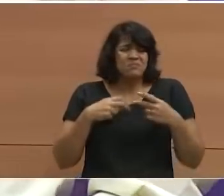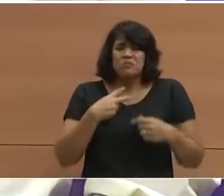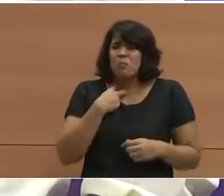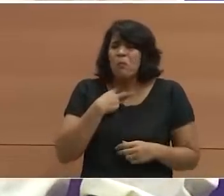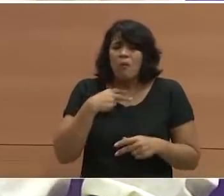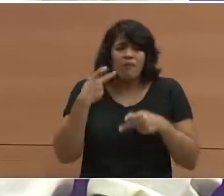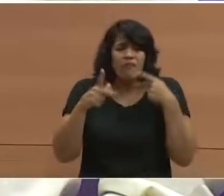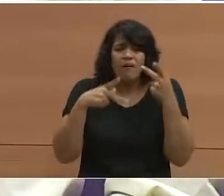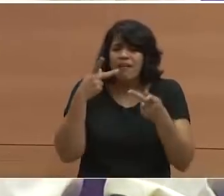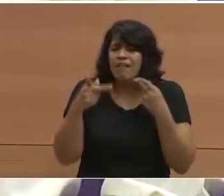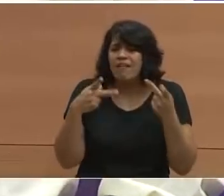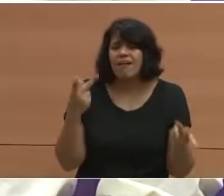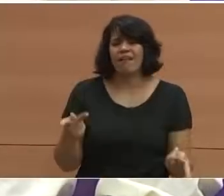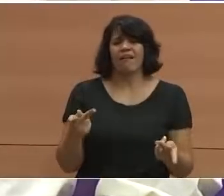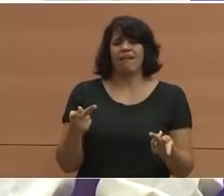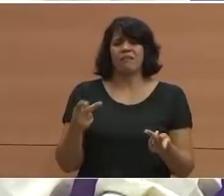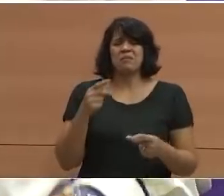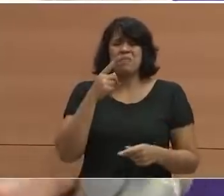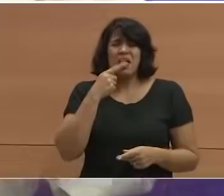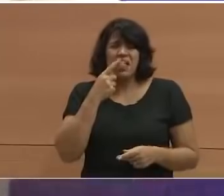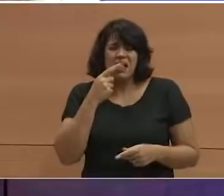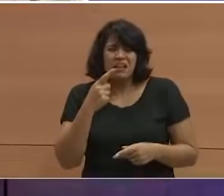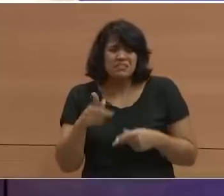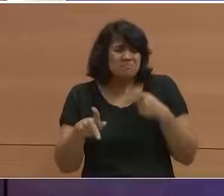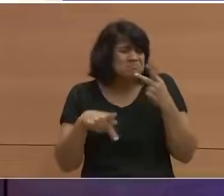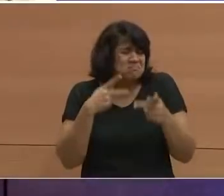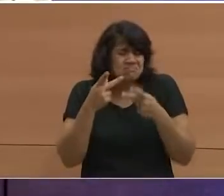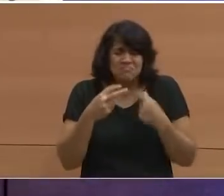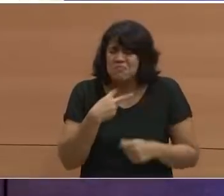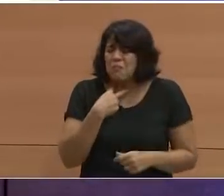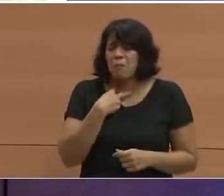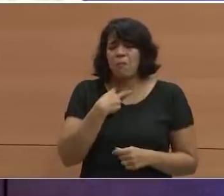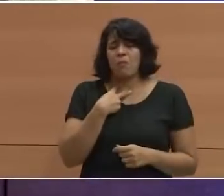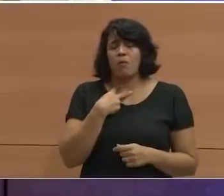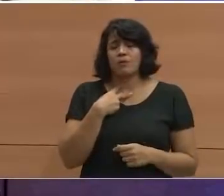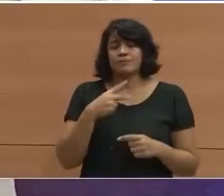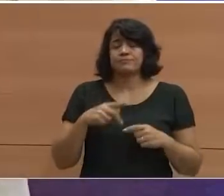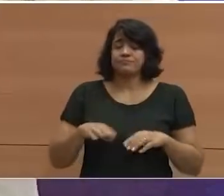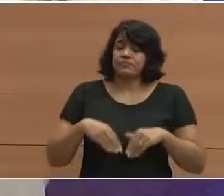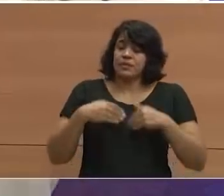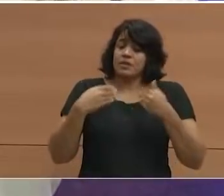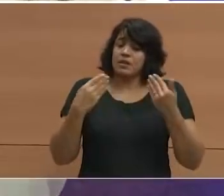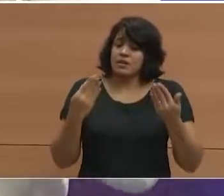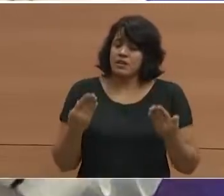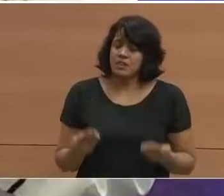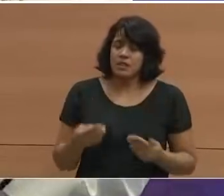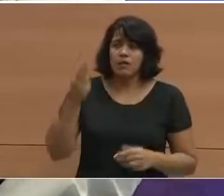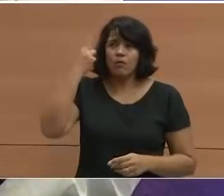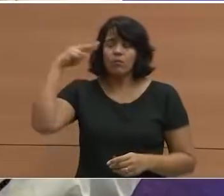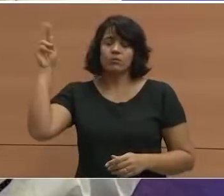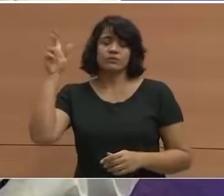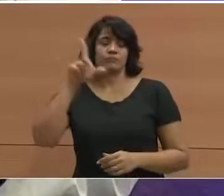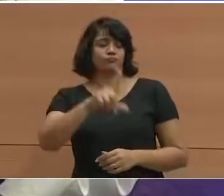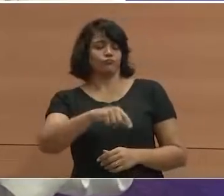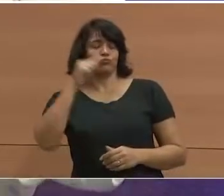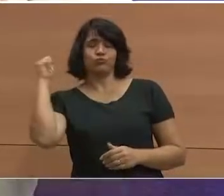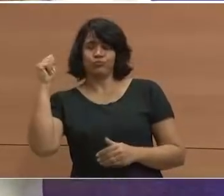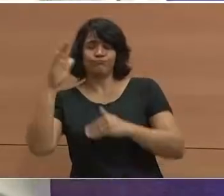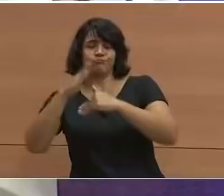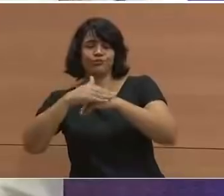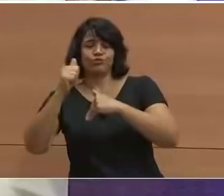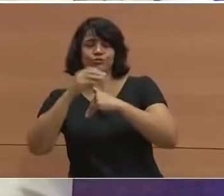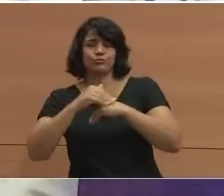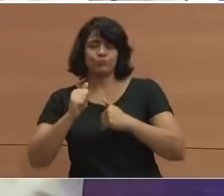boca. Ele é eloquente. Então, Arão era mais eloquente do que Moisés.